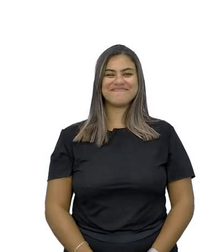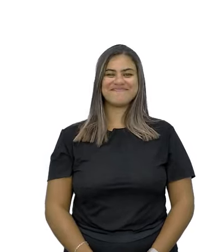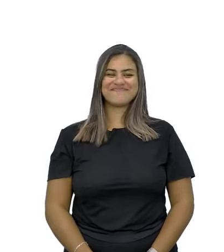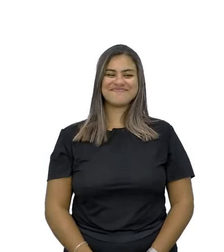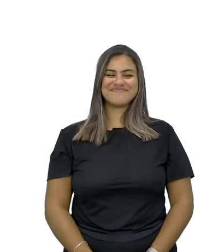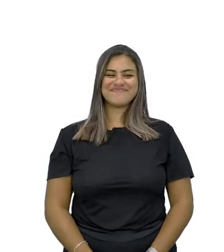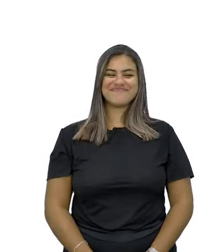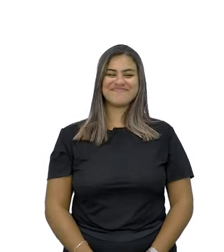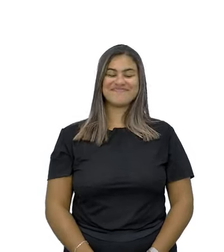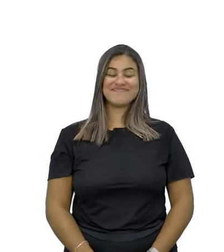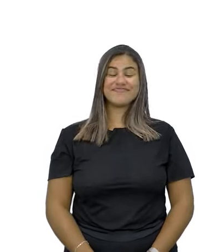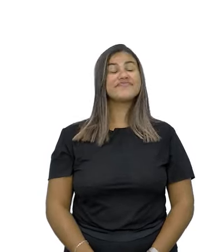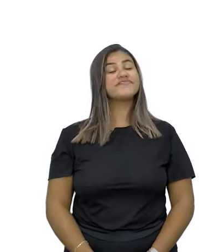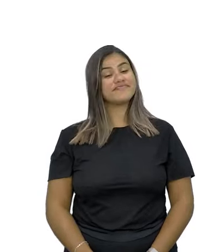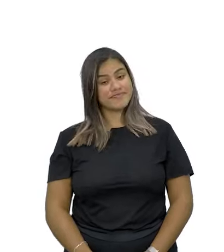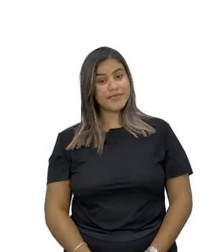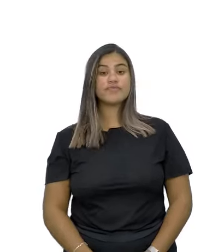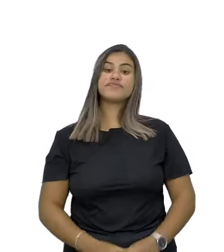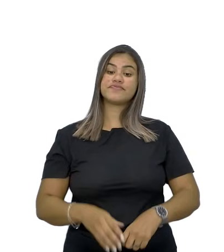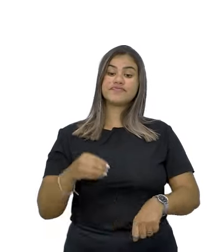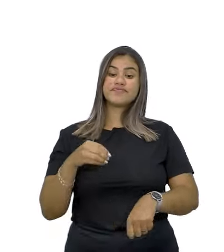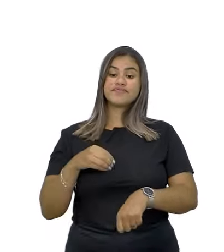Então, sugerimos, tá?